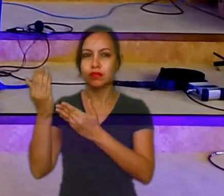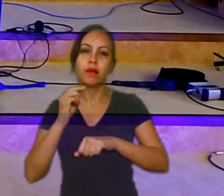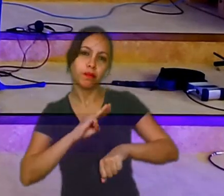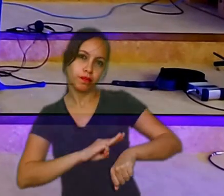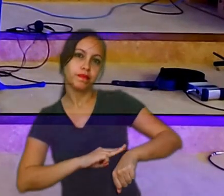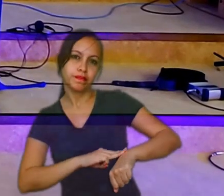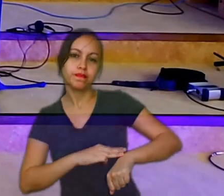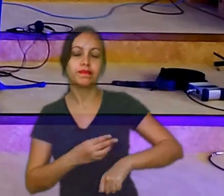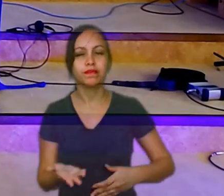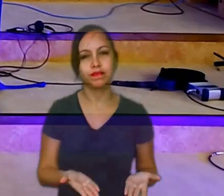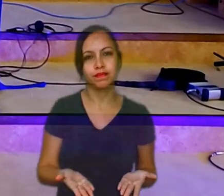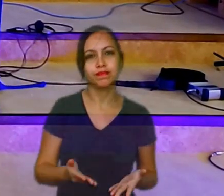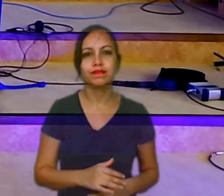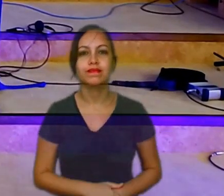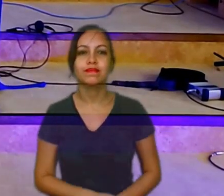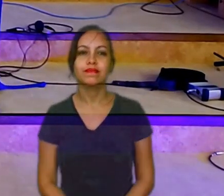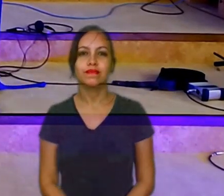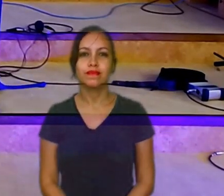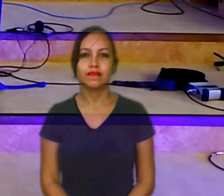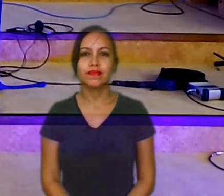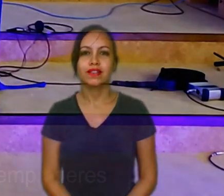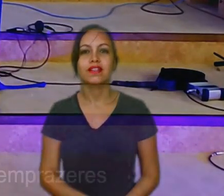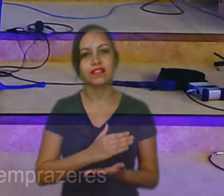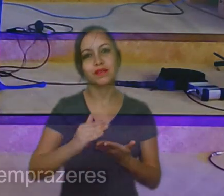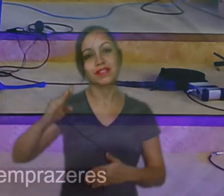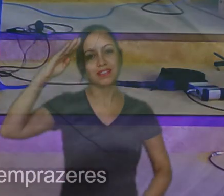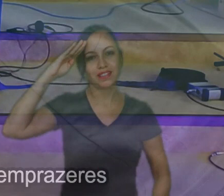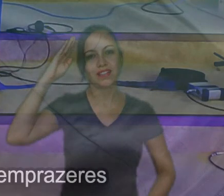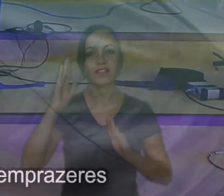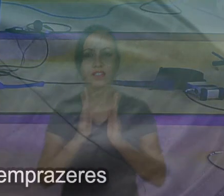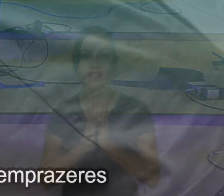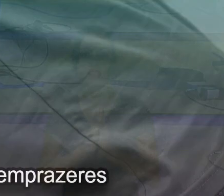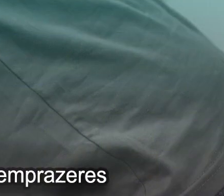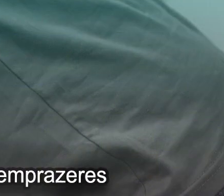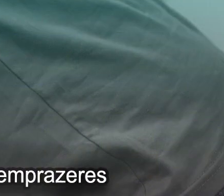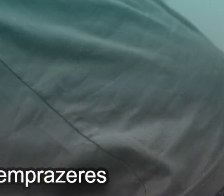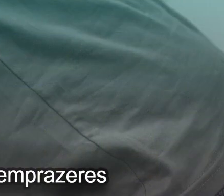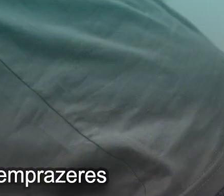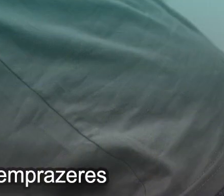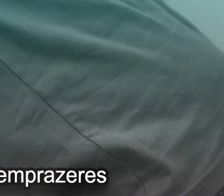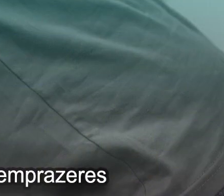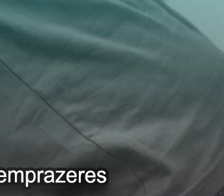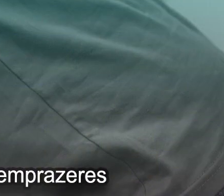por esse momento, que vamos dar início ao Guerreiro de Oração.